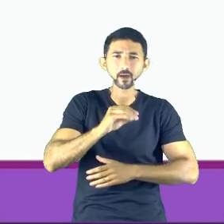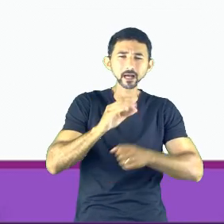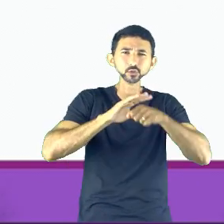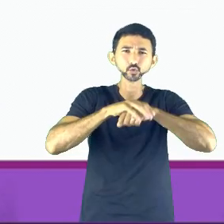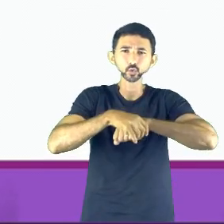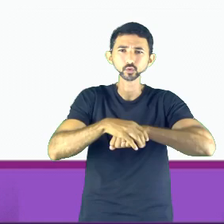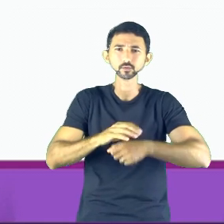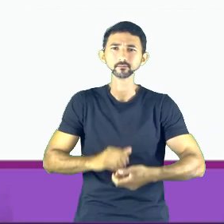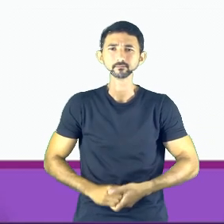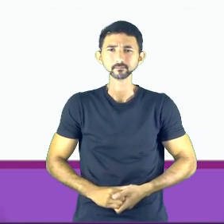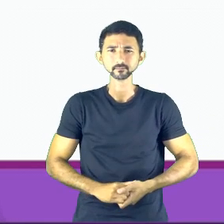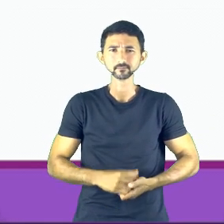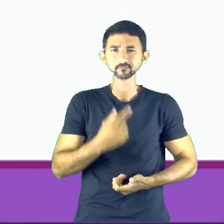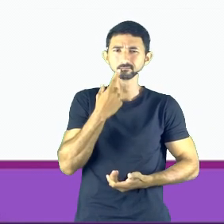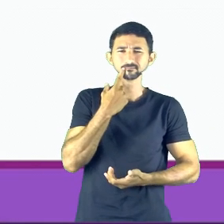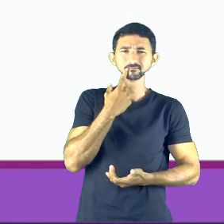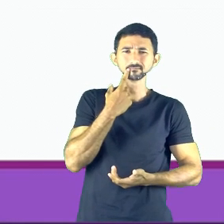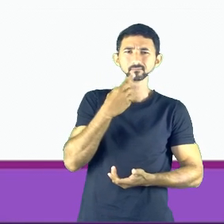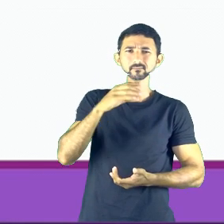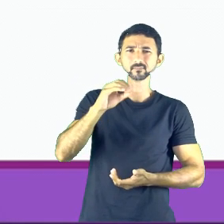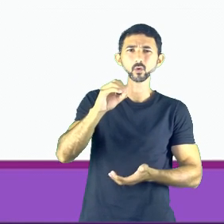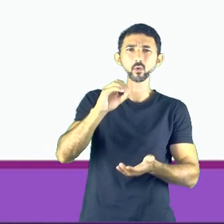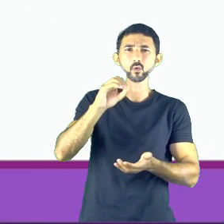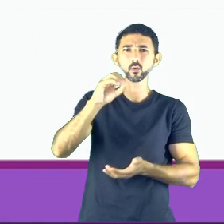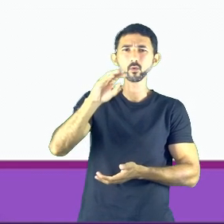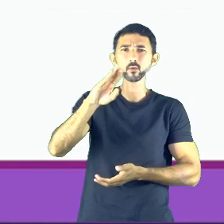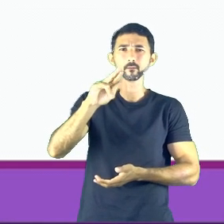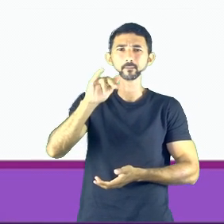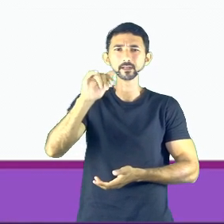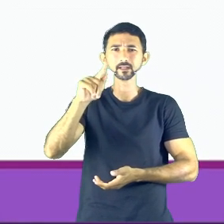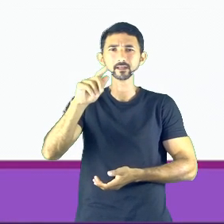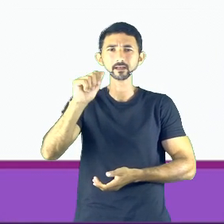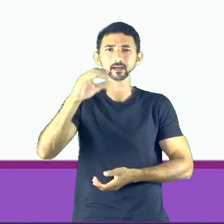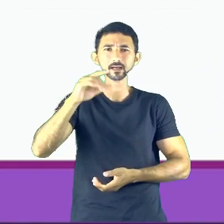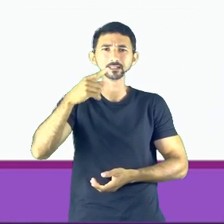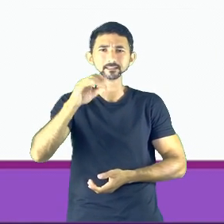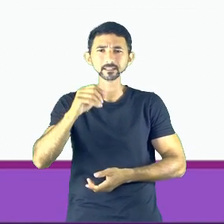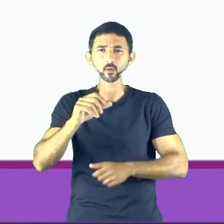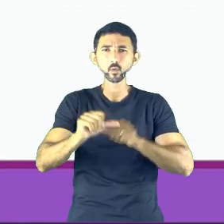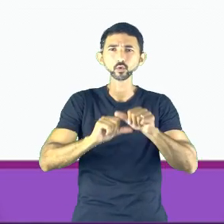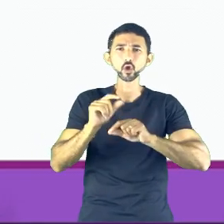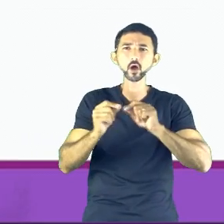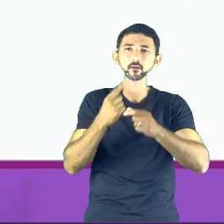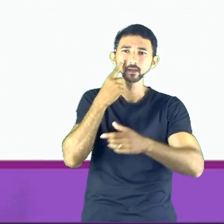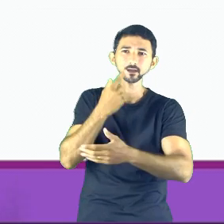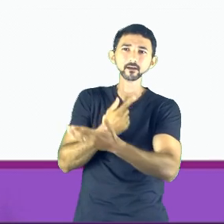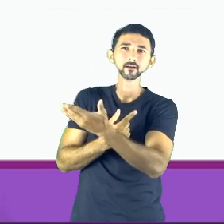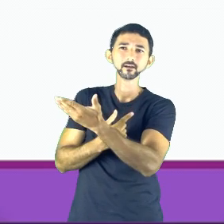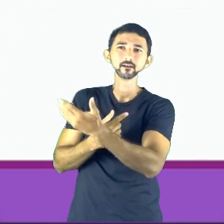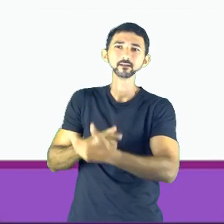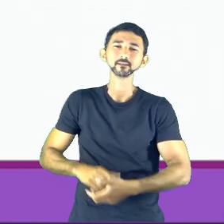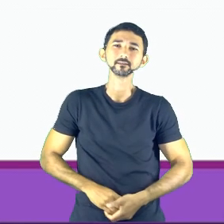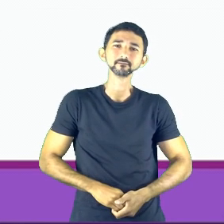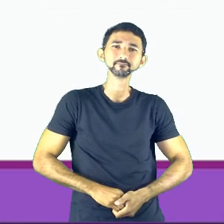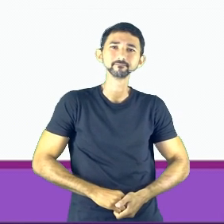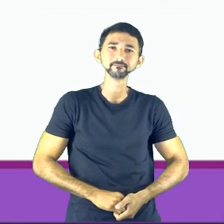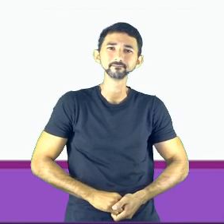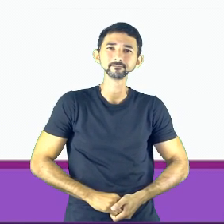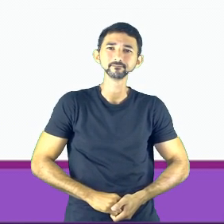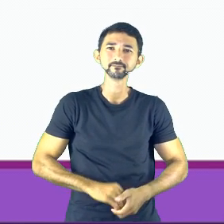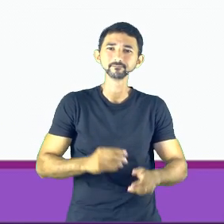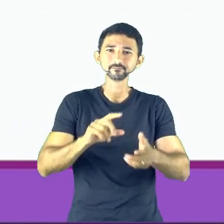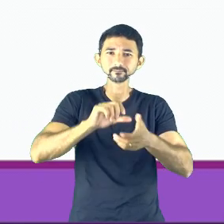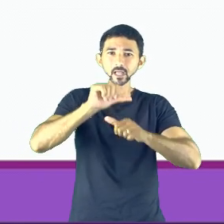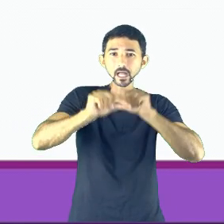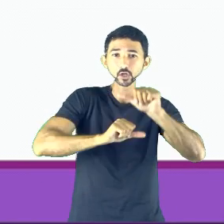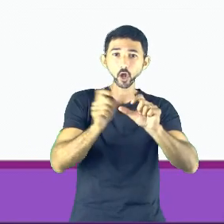obrigação é latir à noite. Bom, a palavra destacada é obrigação. E sobrou pra gente ali apenas uma